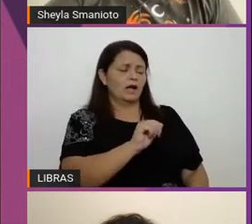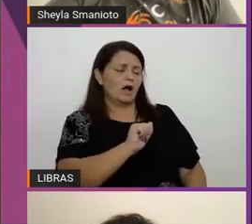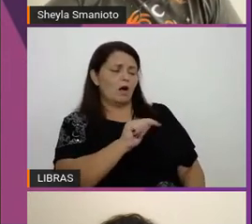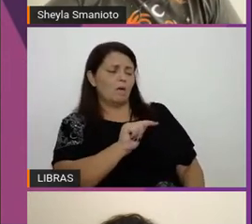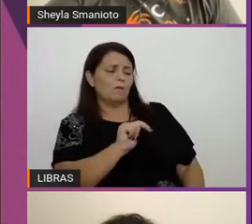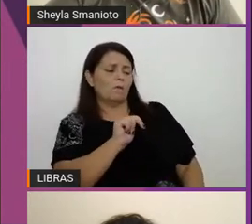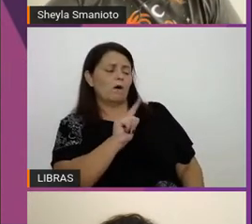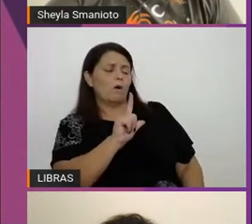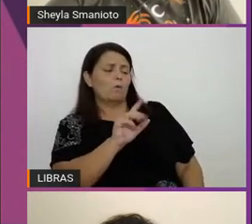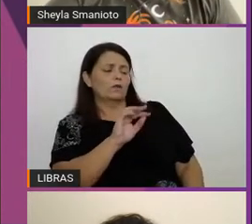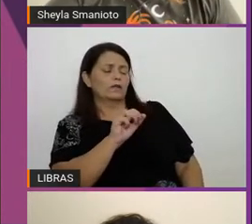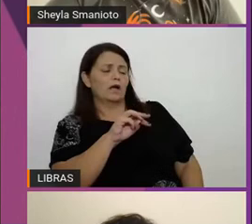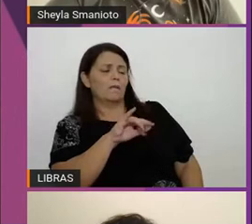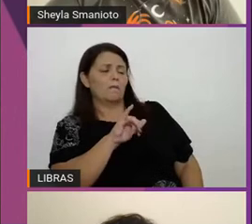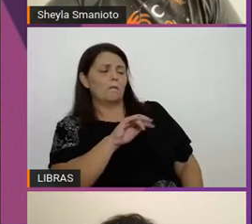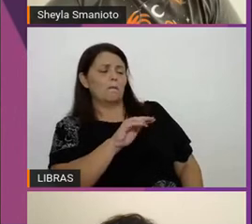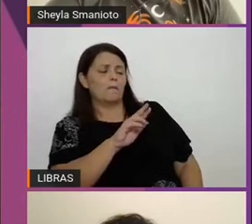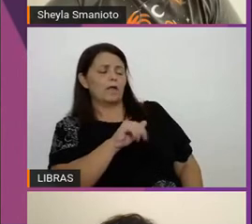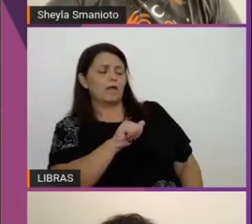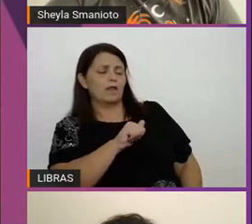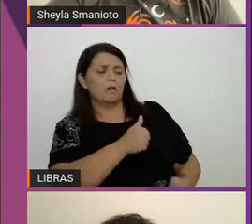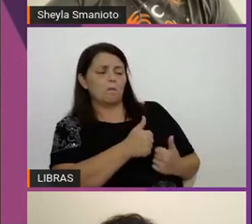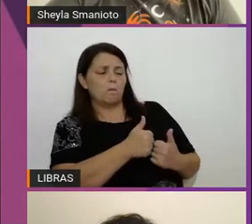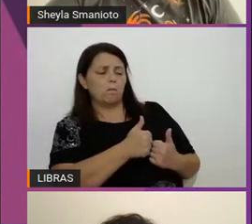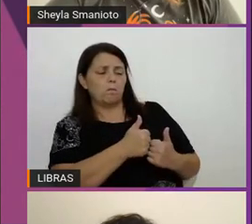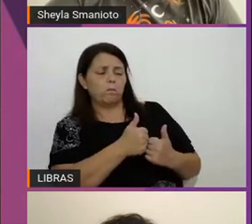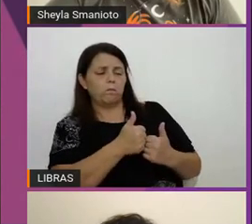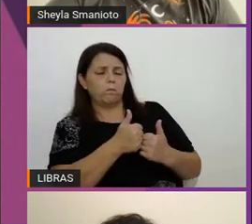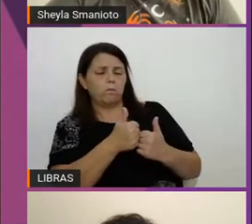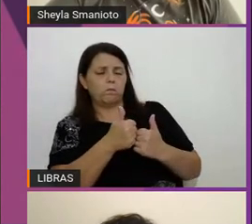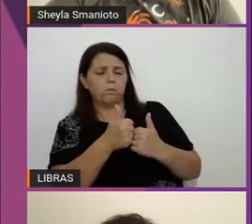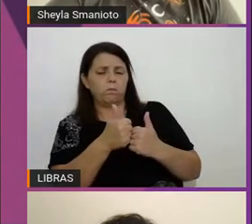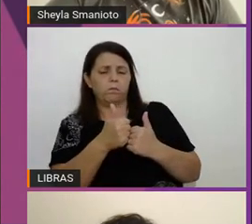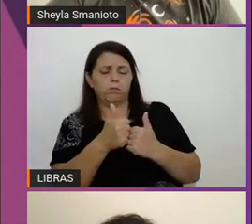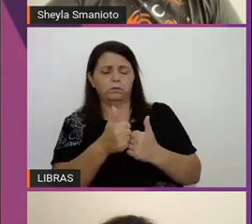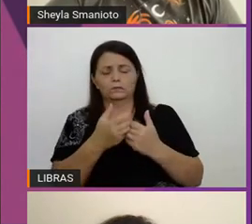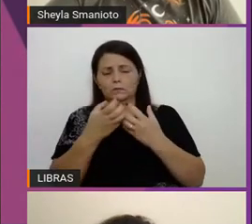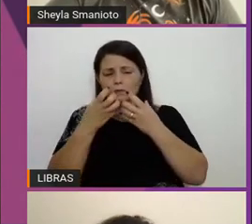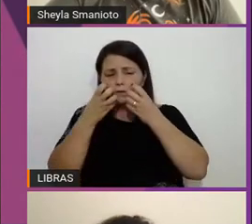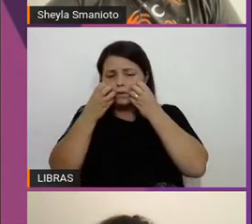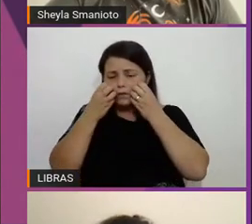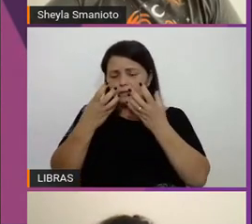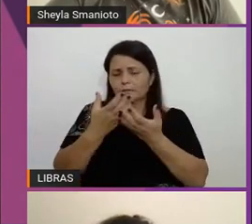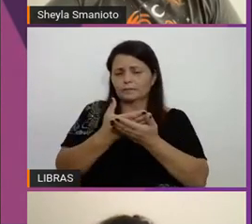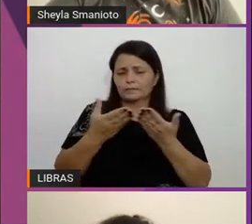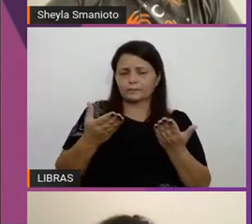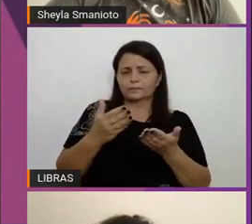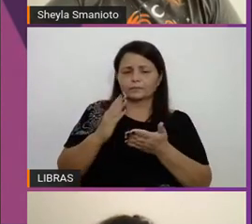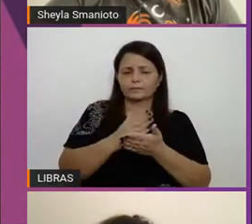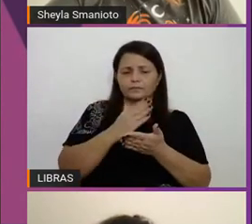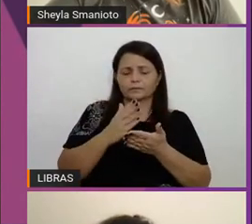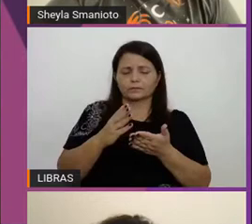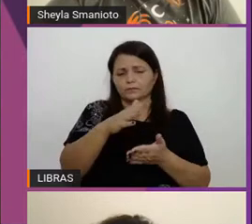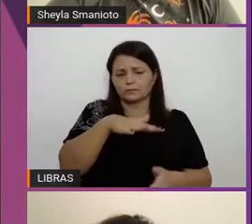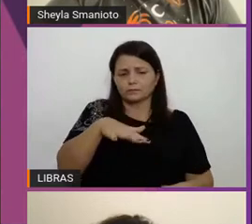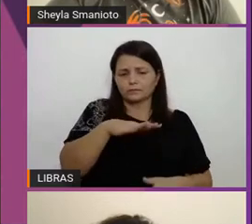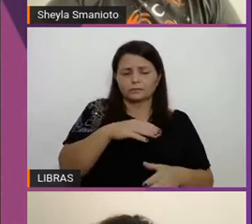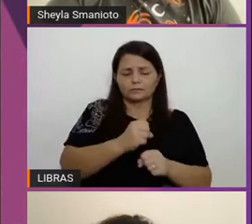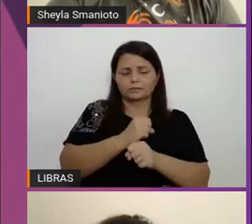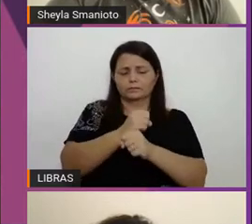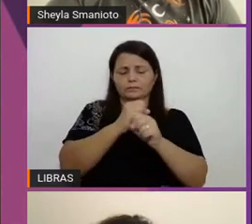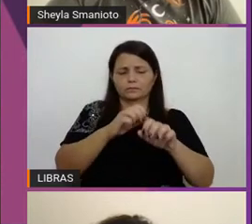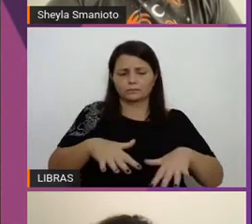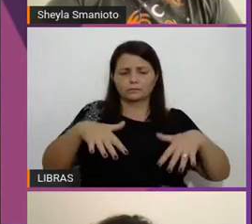anos depois Maria Altamira acompanha com indignação as obras da usina hidrelétrica de Belo Monte